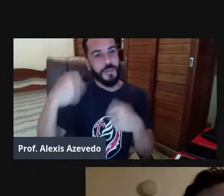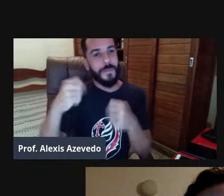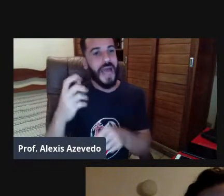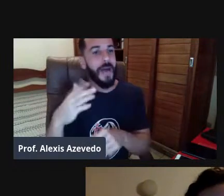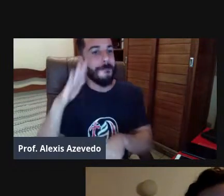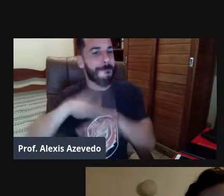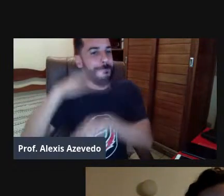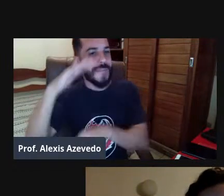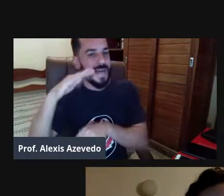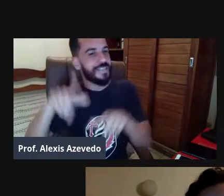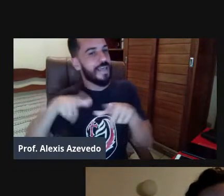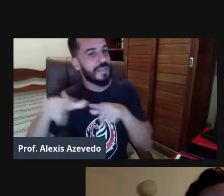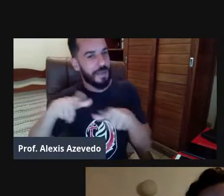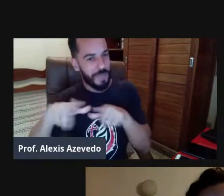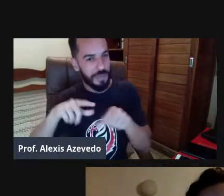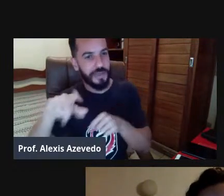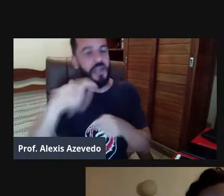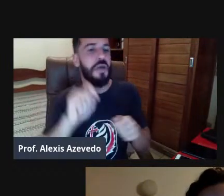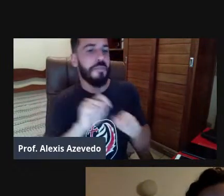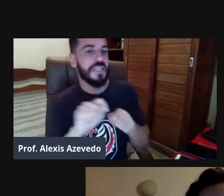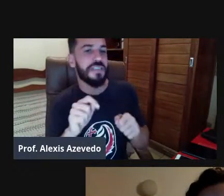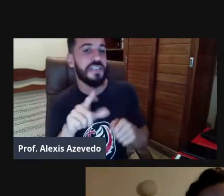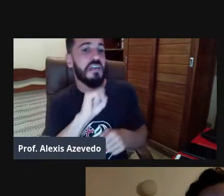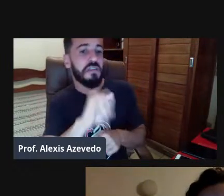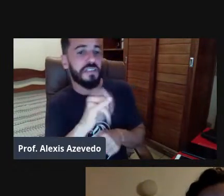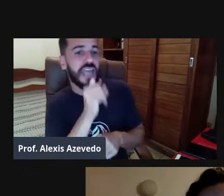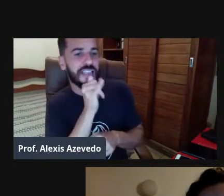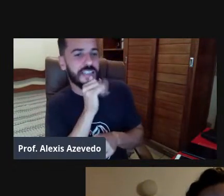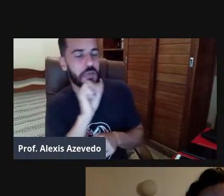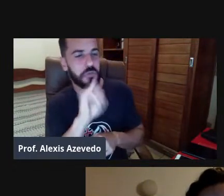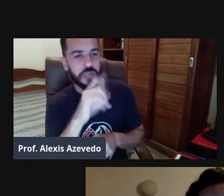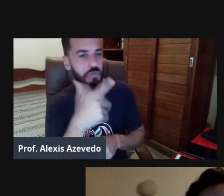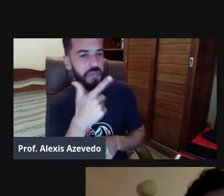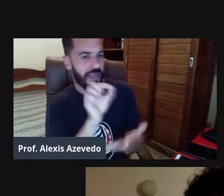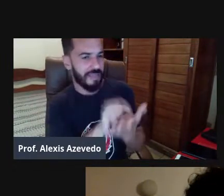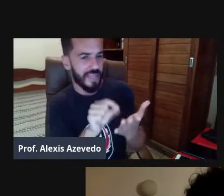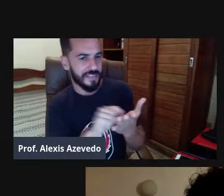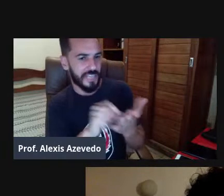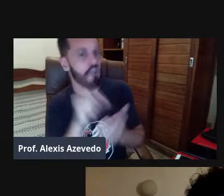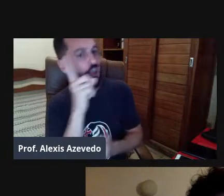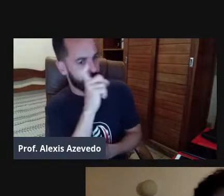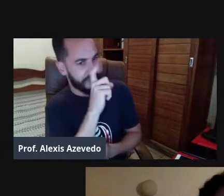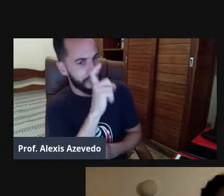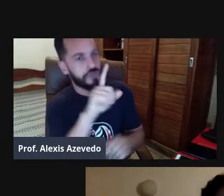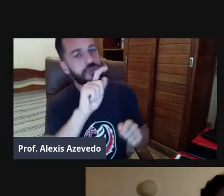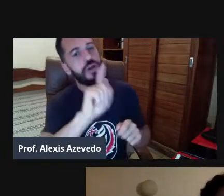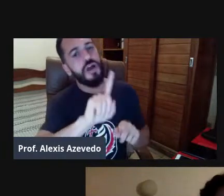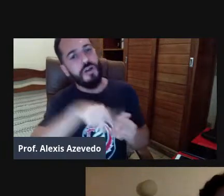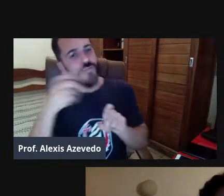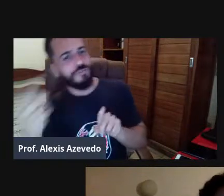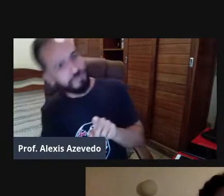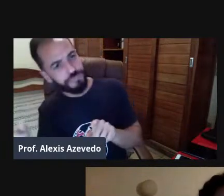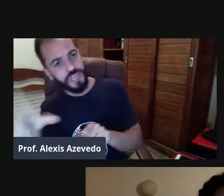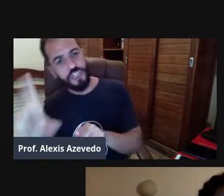do desenho, não está com o desenho bem resolvido, não tá difícil, parte para uma